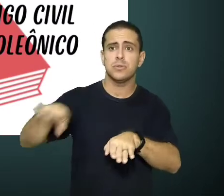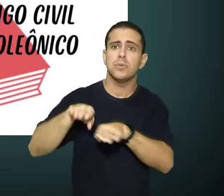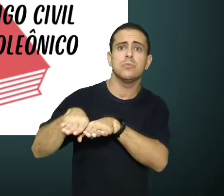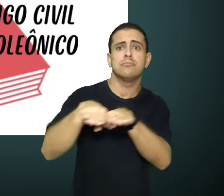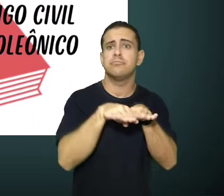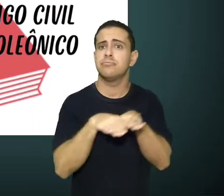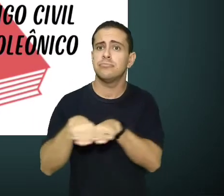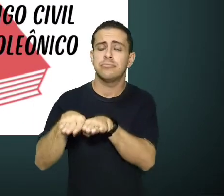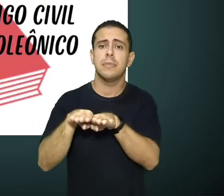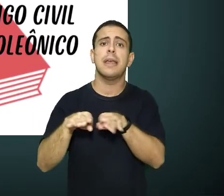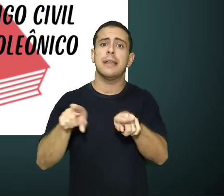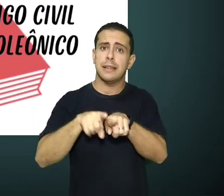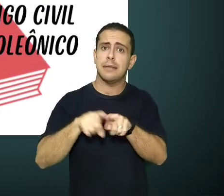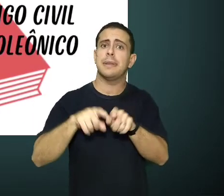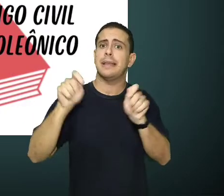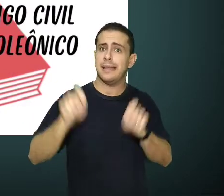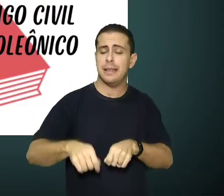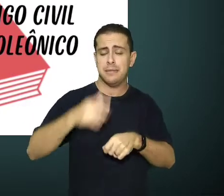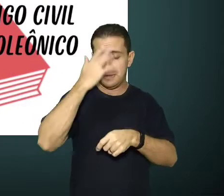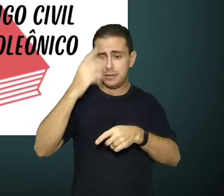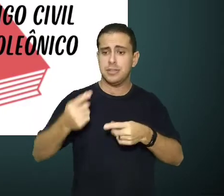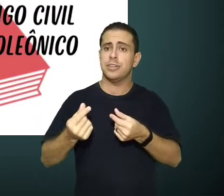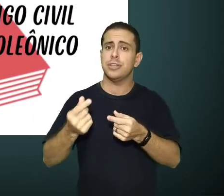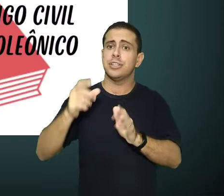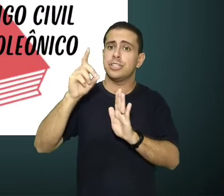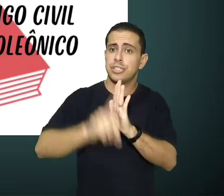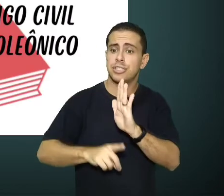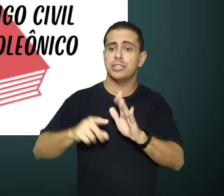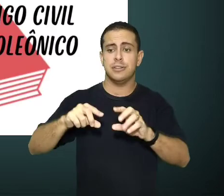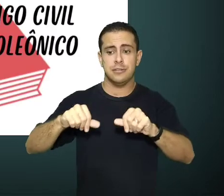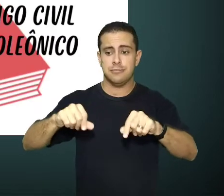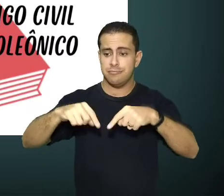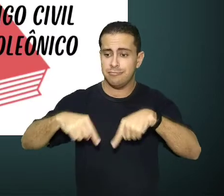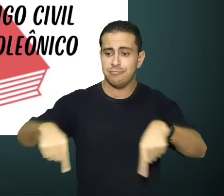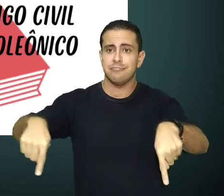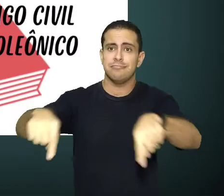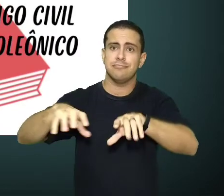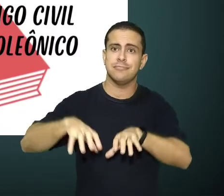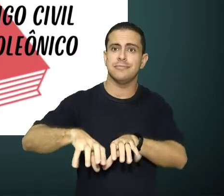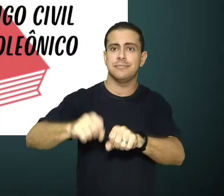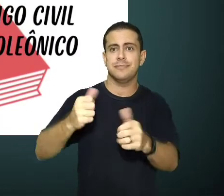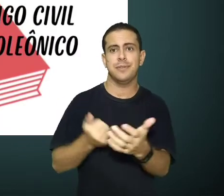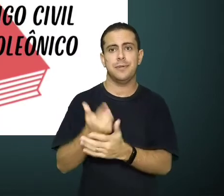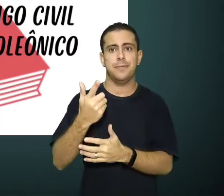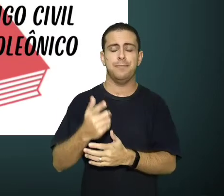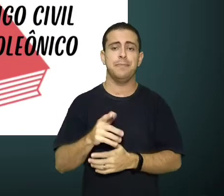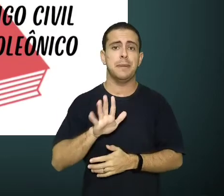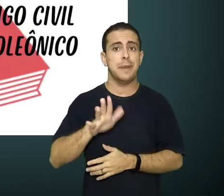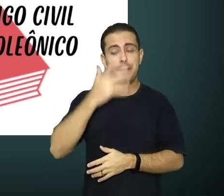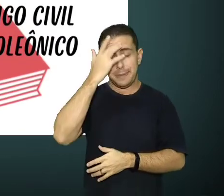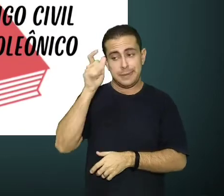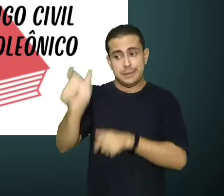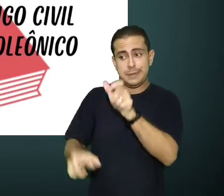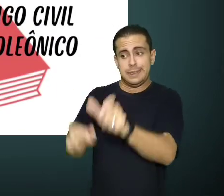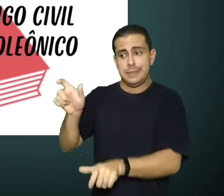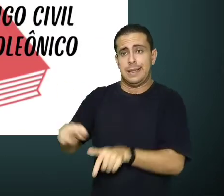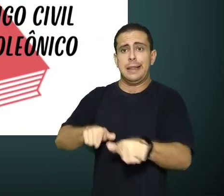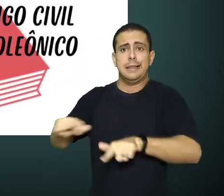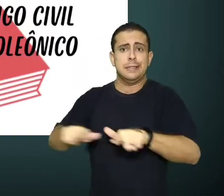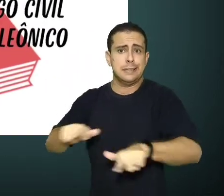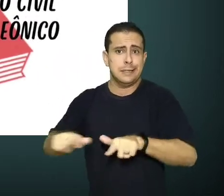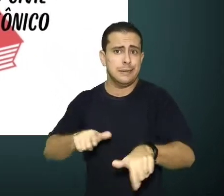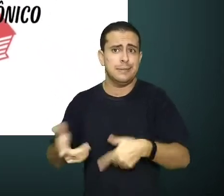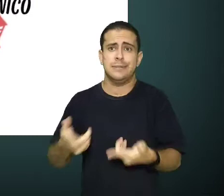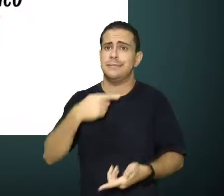e direito à propriedade privada. Mas, por outro lado, não garantia direitos ao